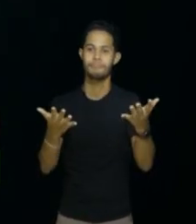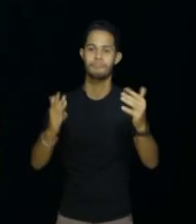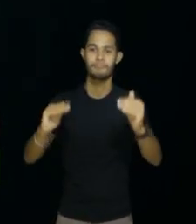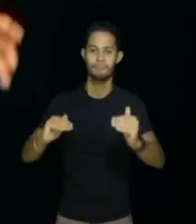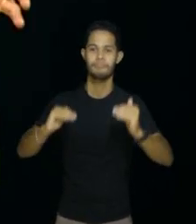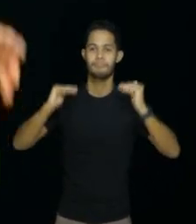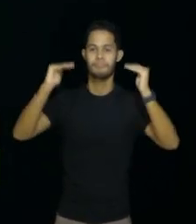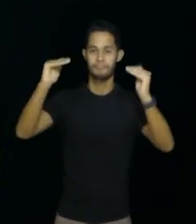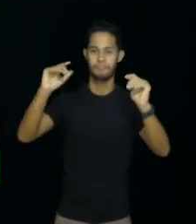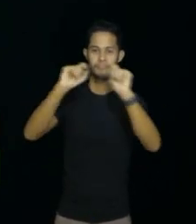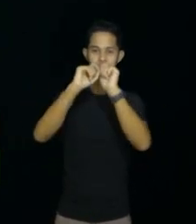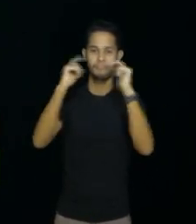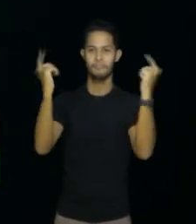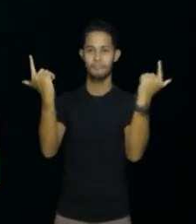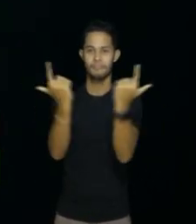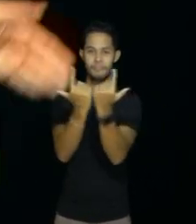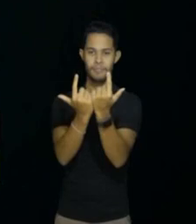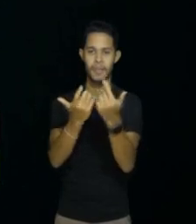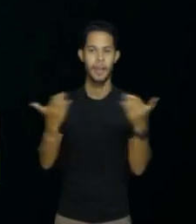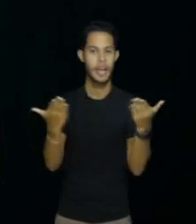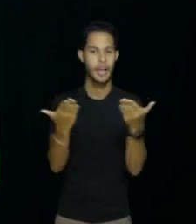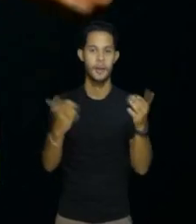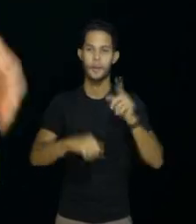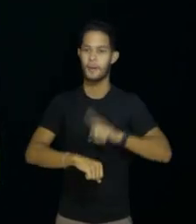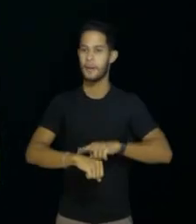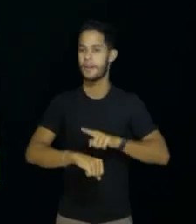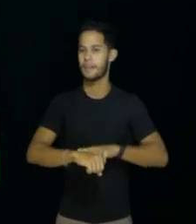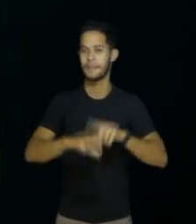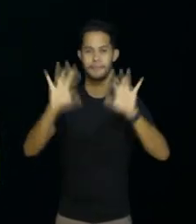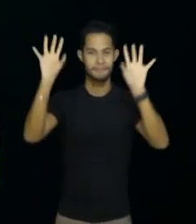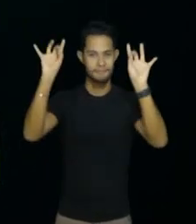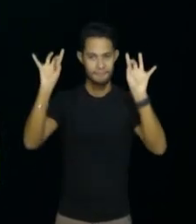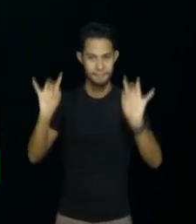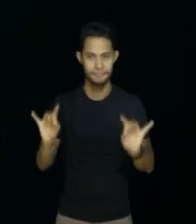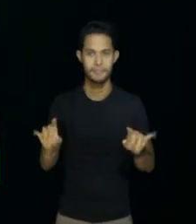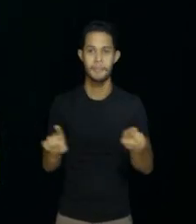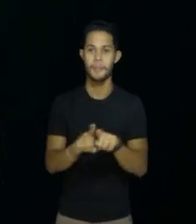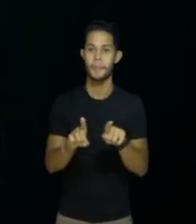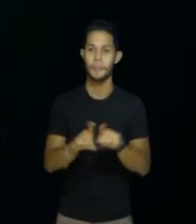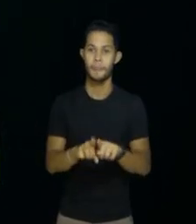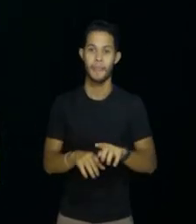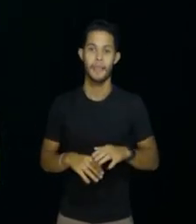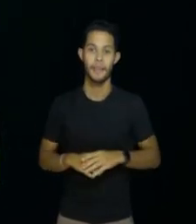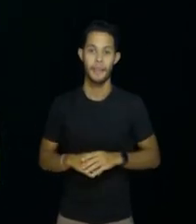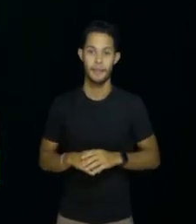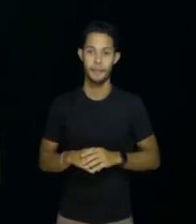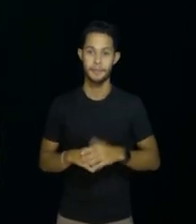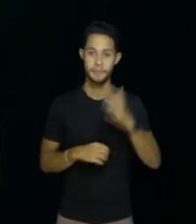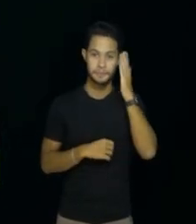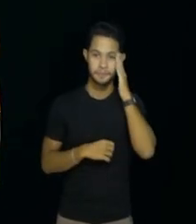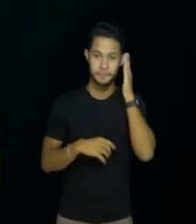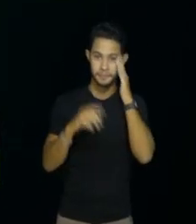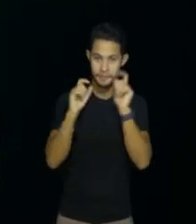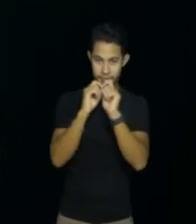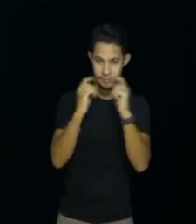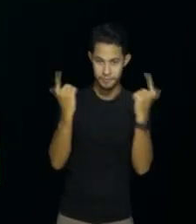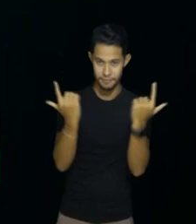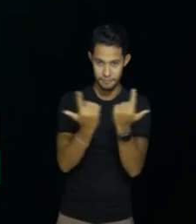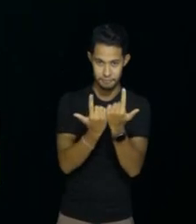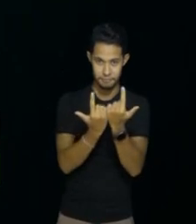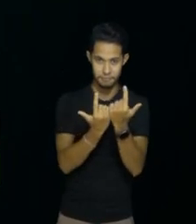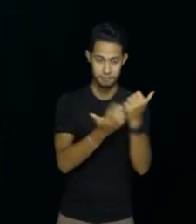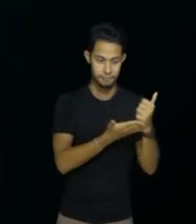bancada do Vale do Itajaí nesse momento tão especial e reconhecer a iniciativa da Assembleia Legislativa em trazer para Blumenau a